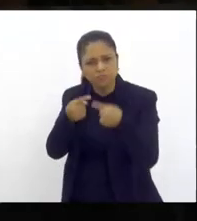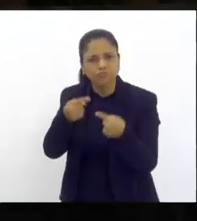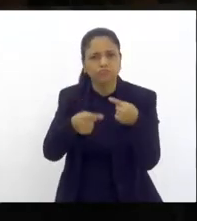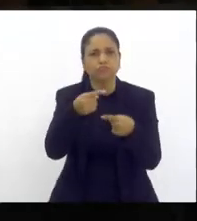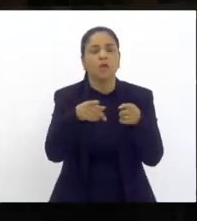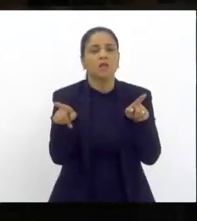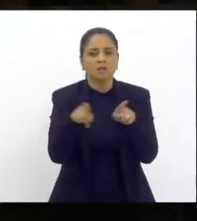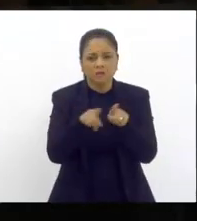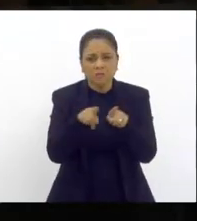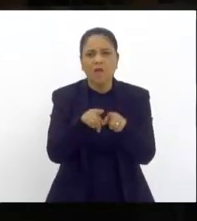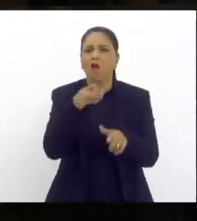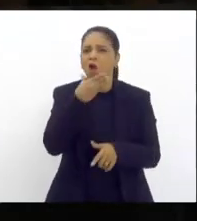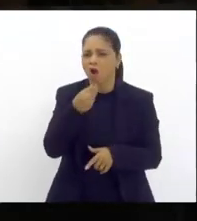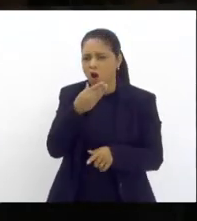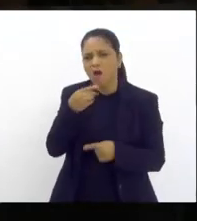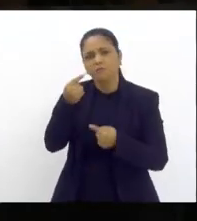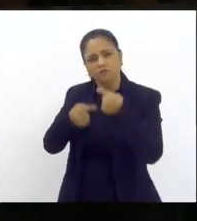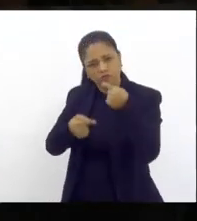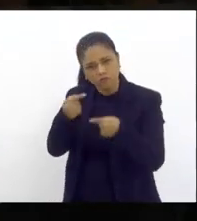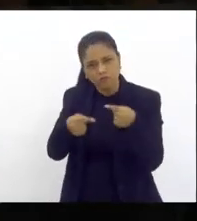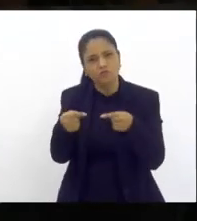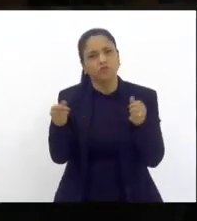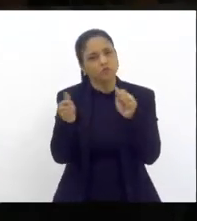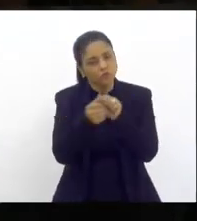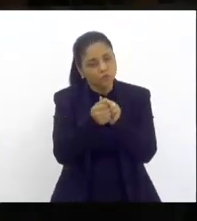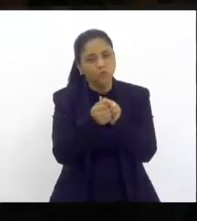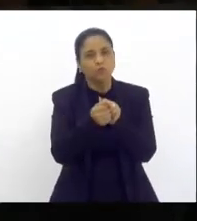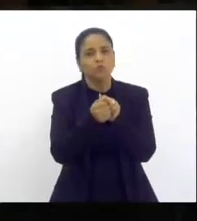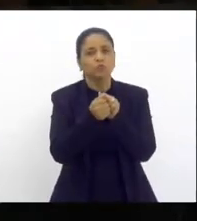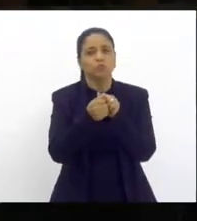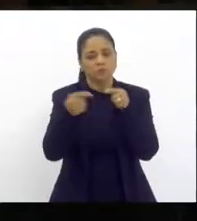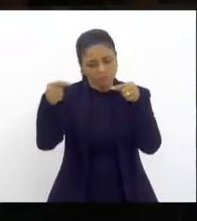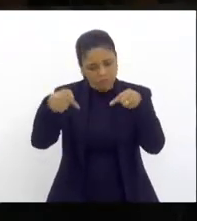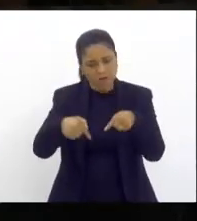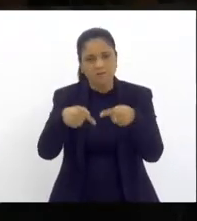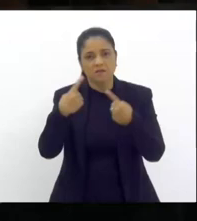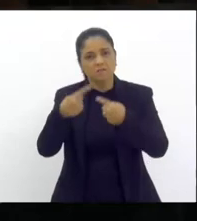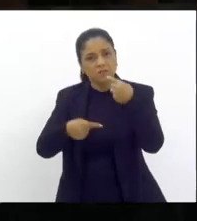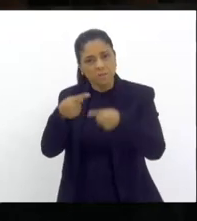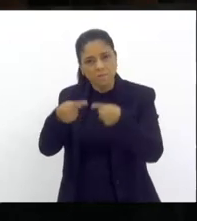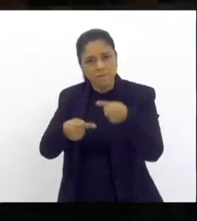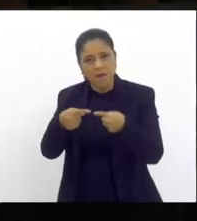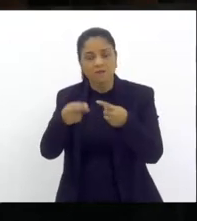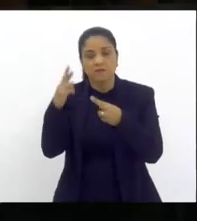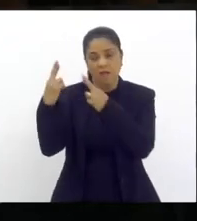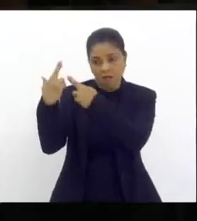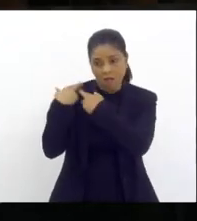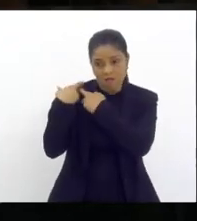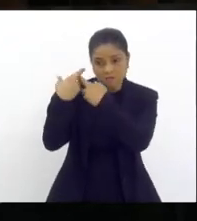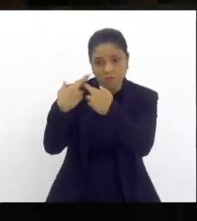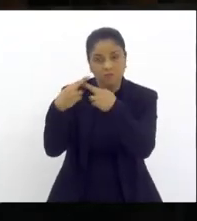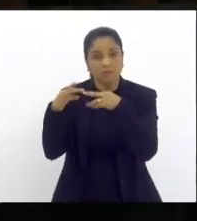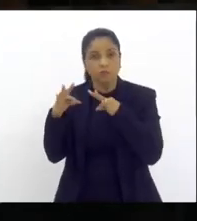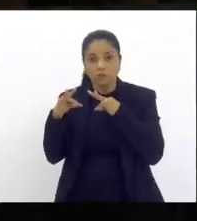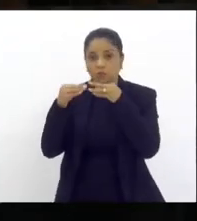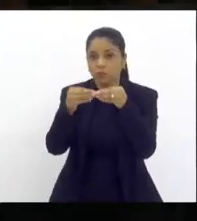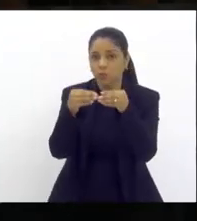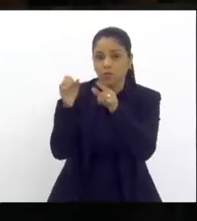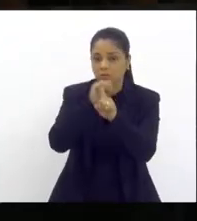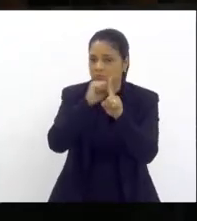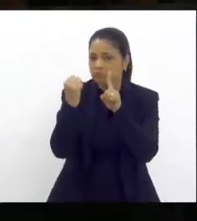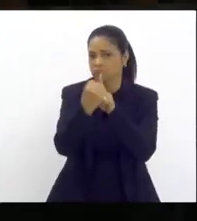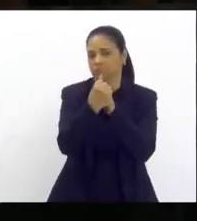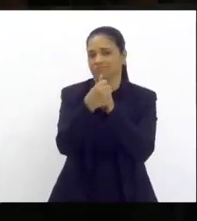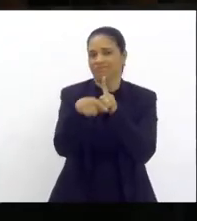os homens. Quando a gente faz esse debate aqui, a gente quer trazer para a responsabilidade de todos nós, enquanto